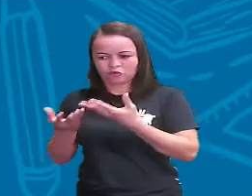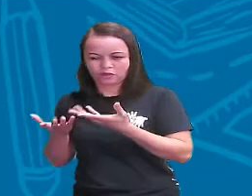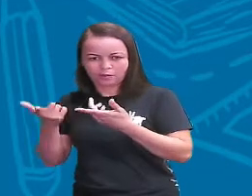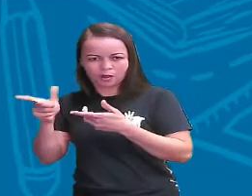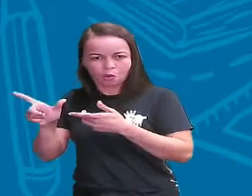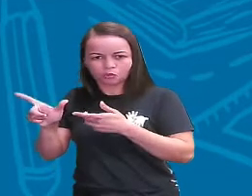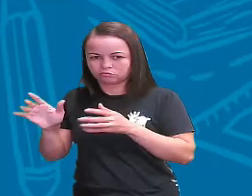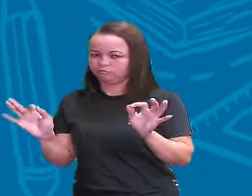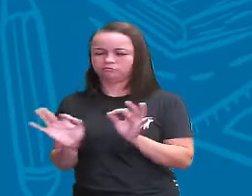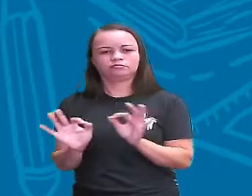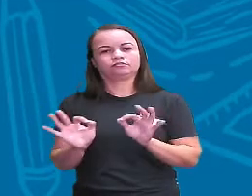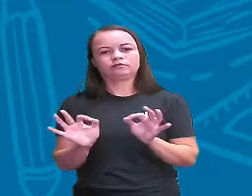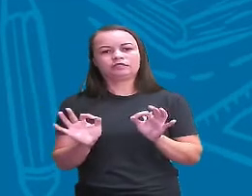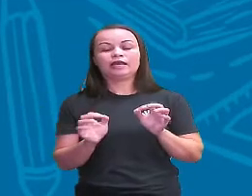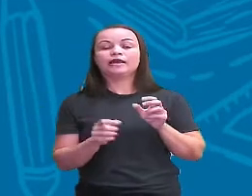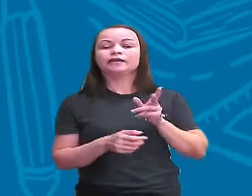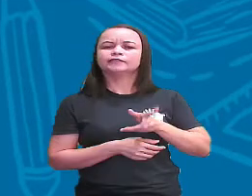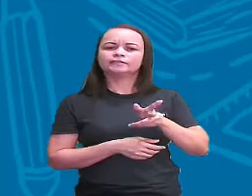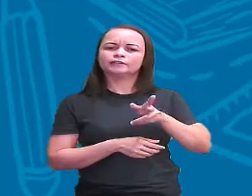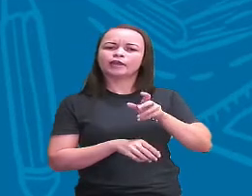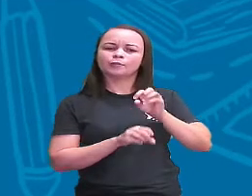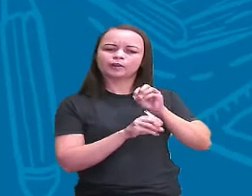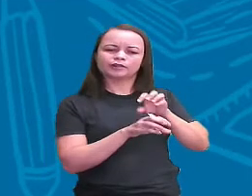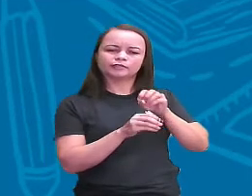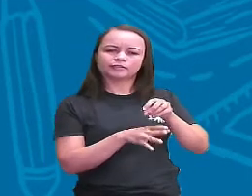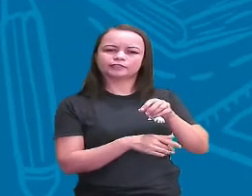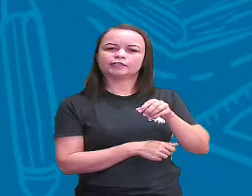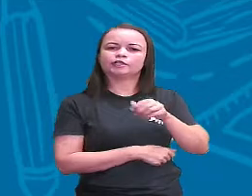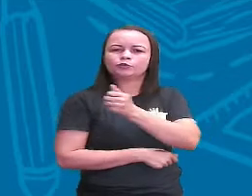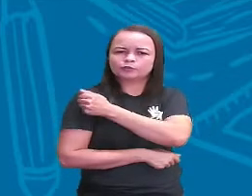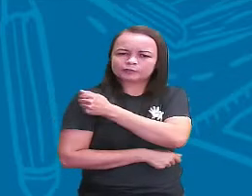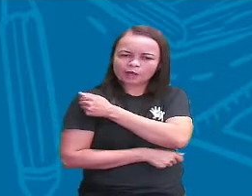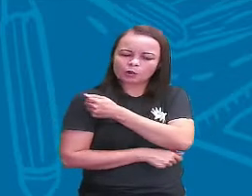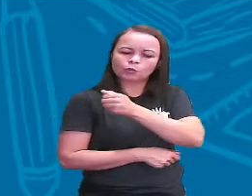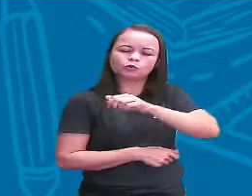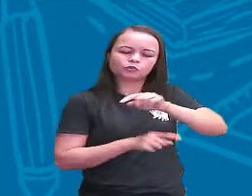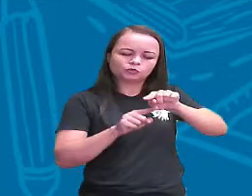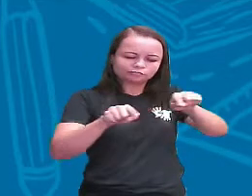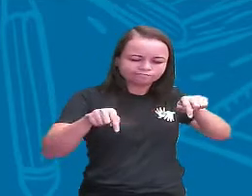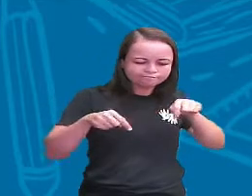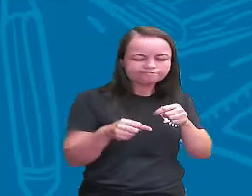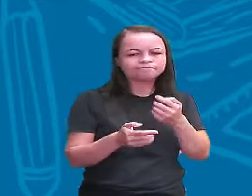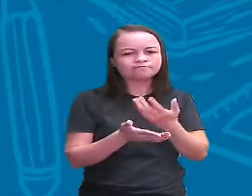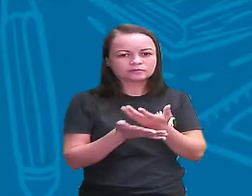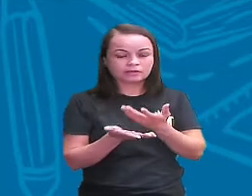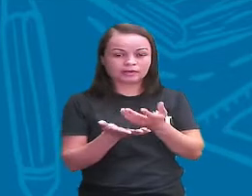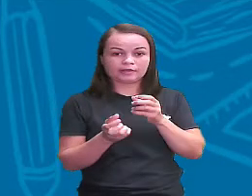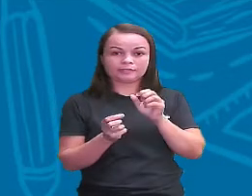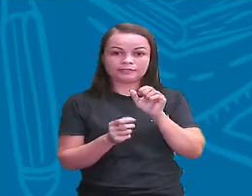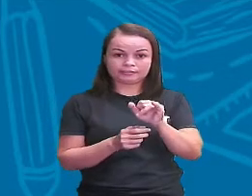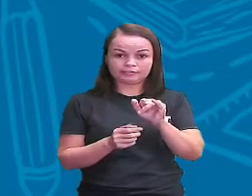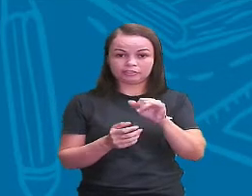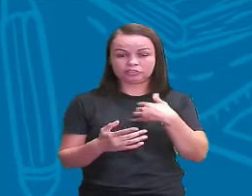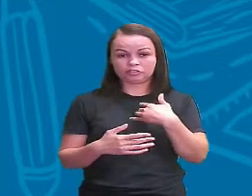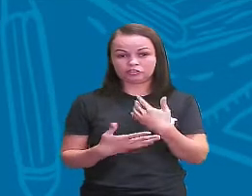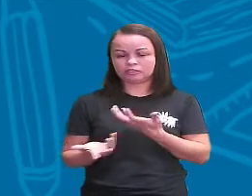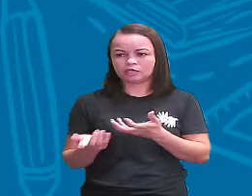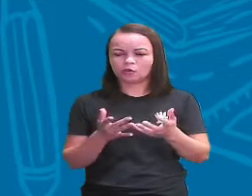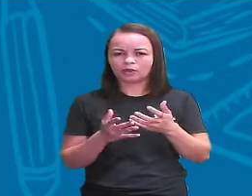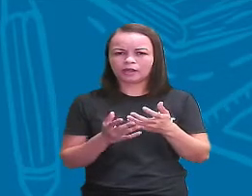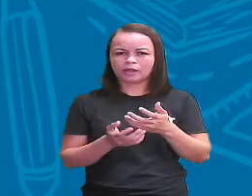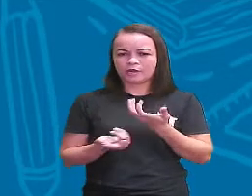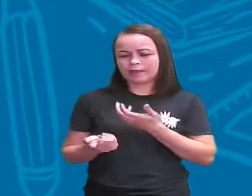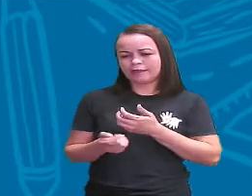para os meus alunos na sala e acredito que vocês escutam também da professora. Se a gente não quer